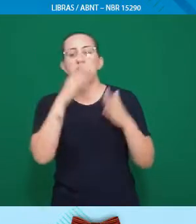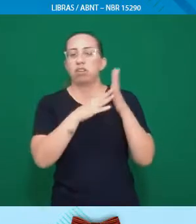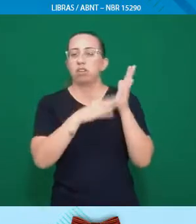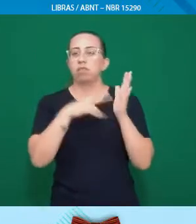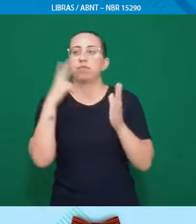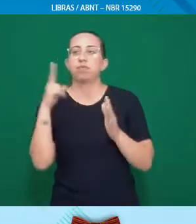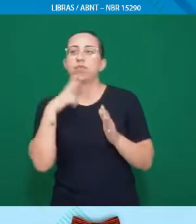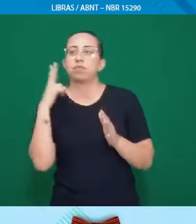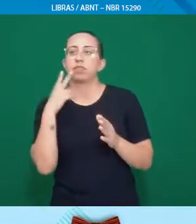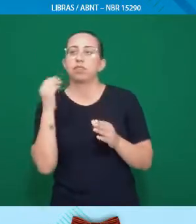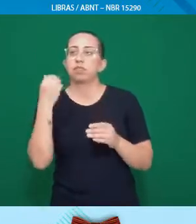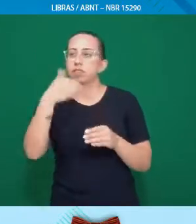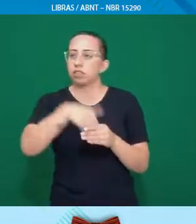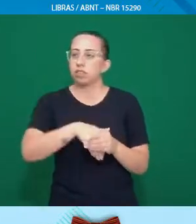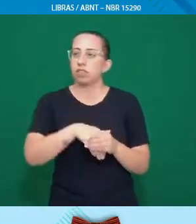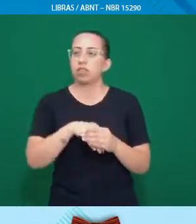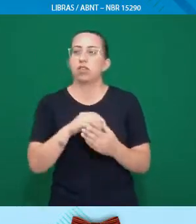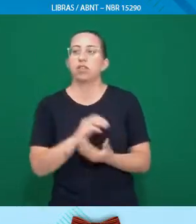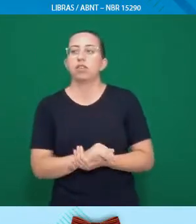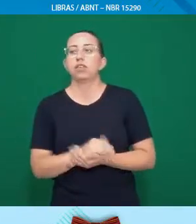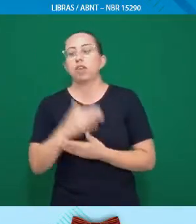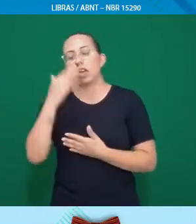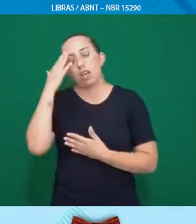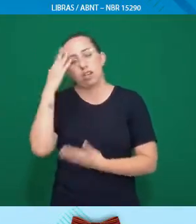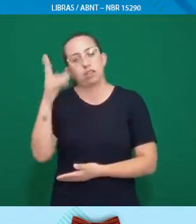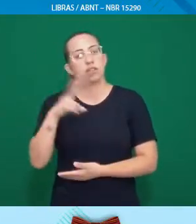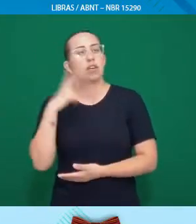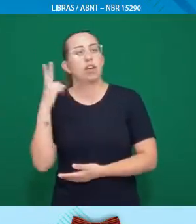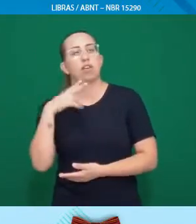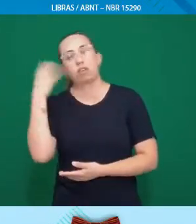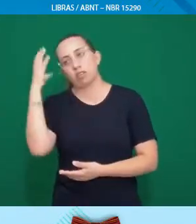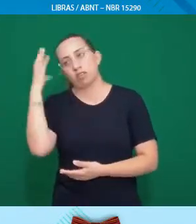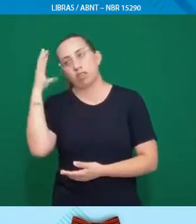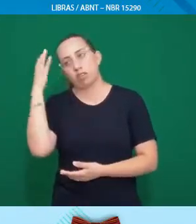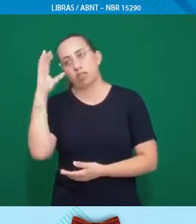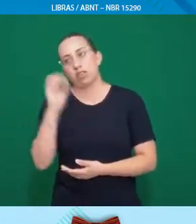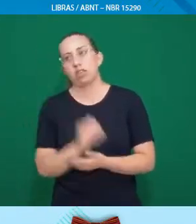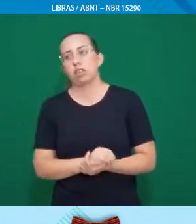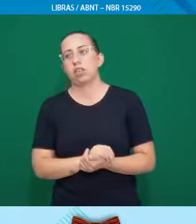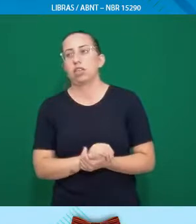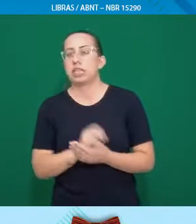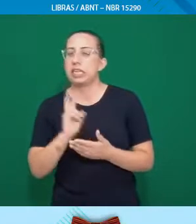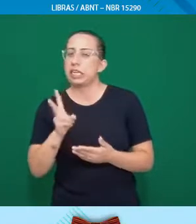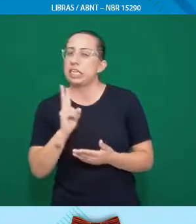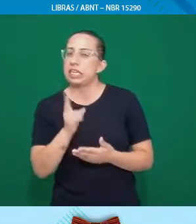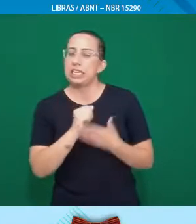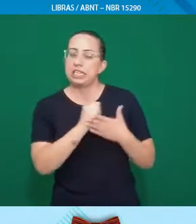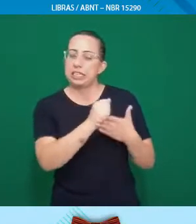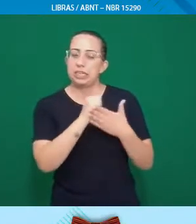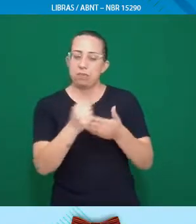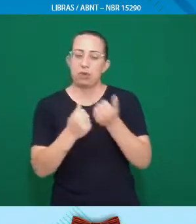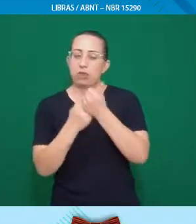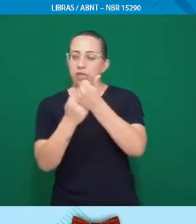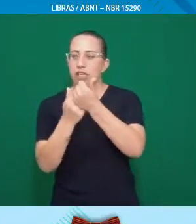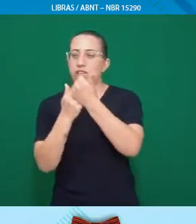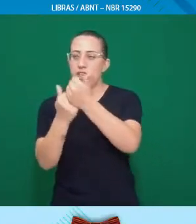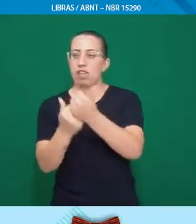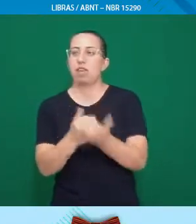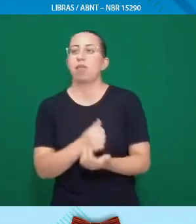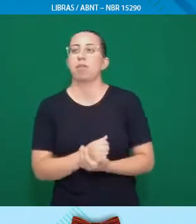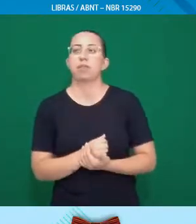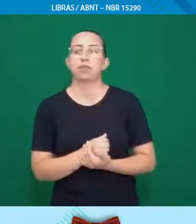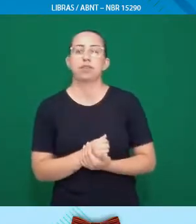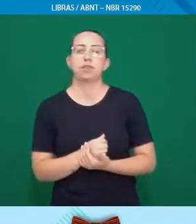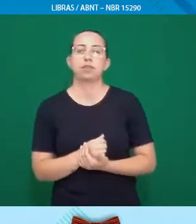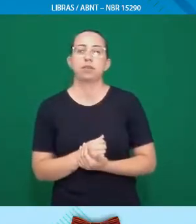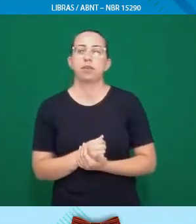é que aprovaram agradeço a vereadora Celina realmente foi uma grande parceira durante todo o tempo que trabalhamos juntos na